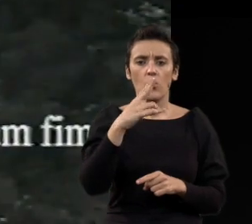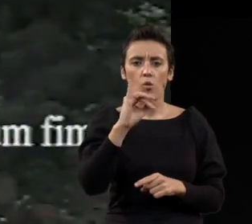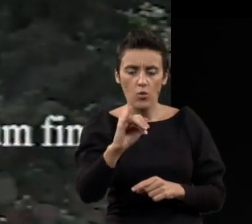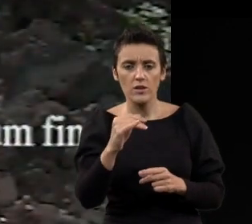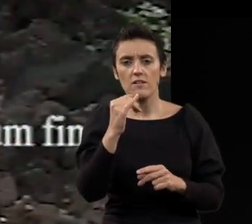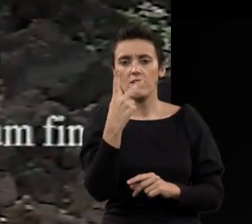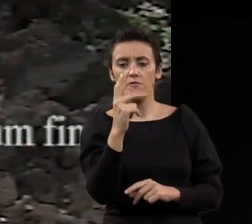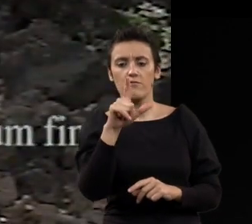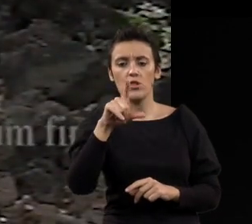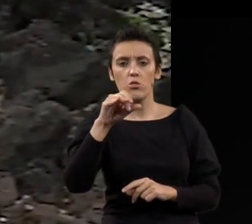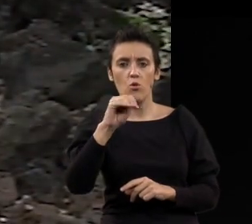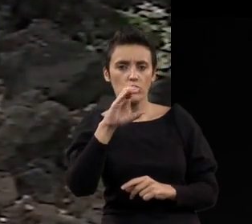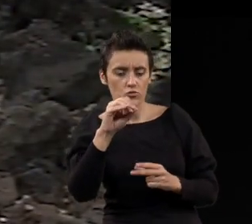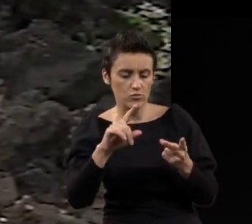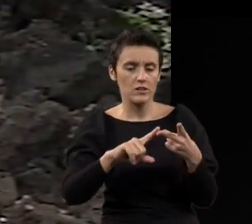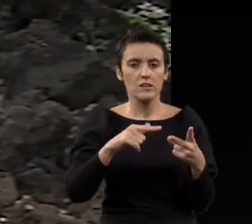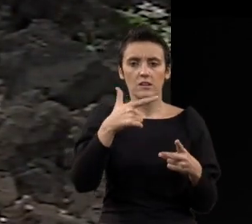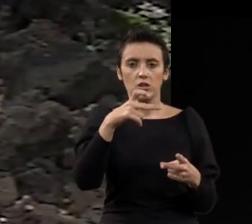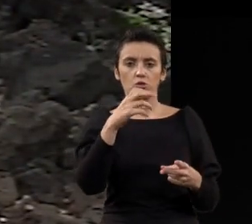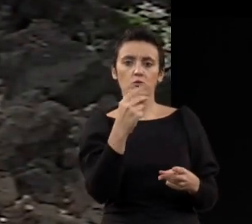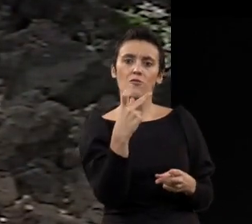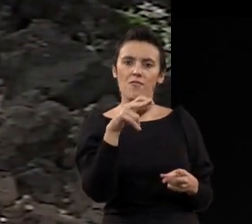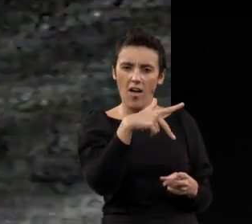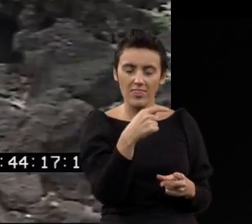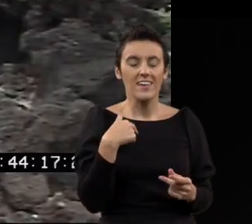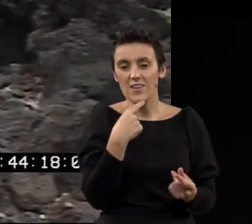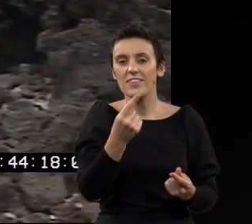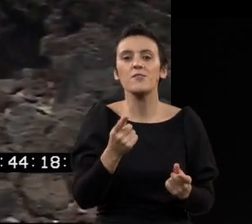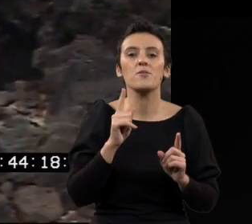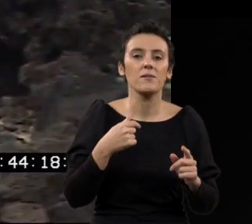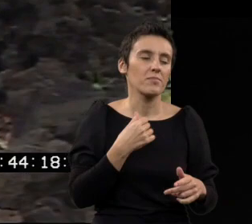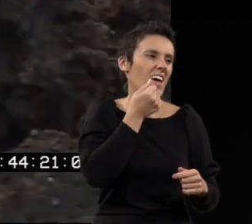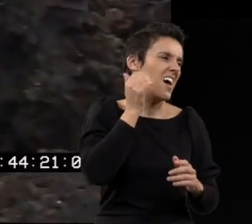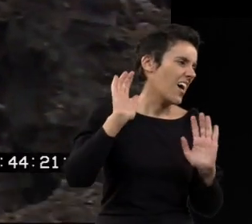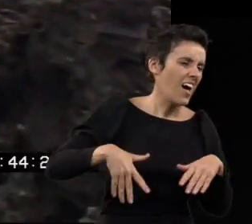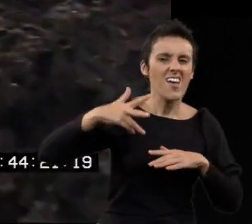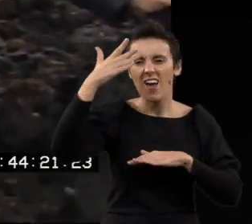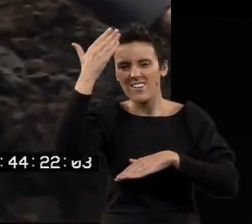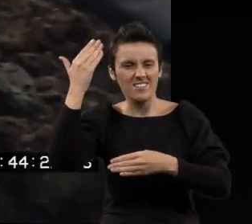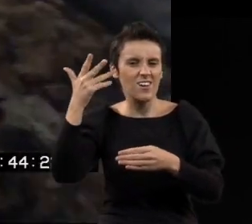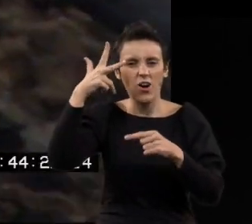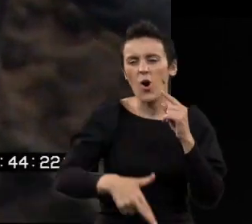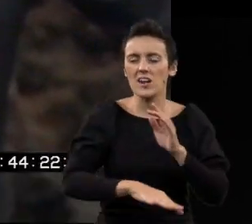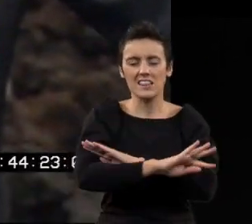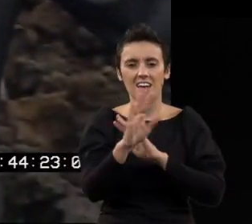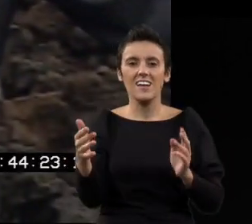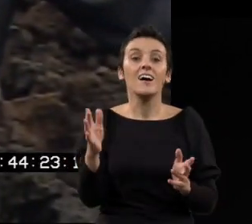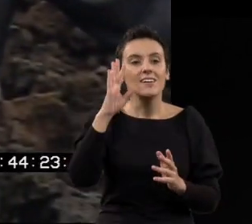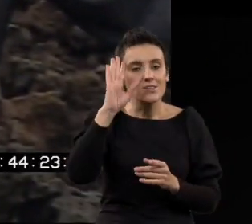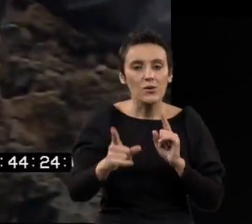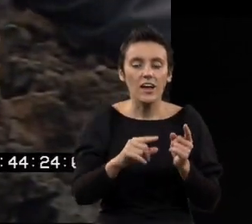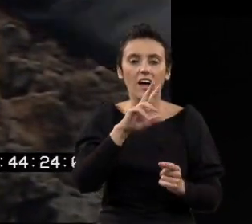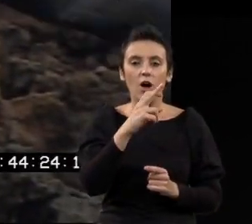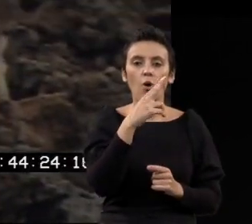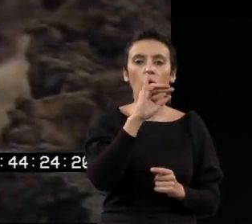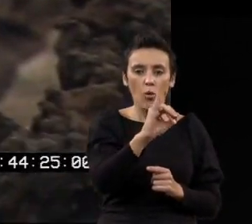Trovante, caso para dizer... Corta! Desculpa. Sabe o que é? Atuar como Rui Veloso, eu atuado ao lado